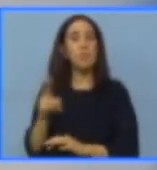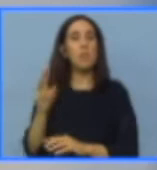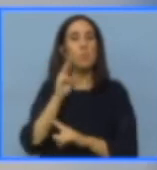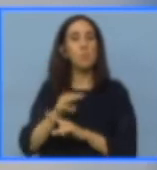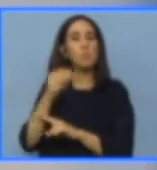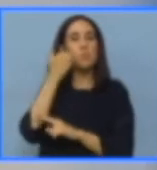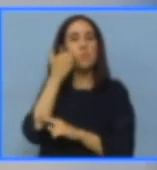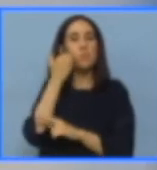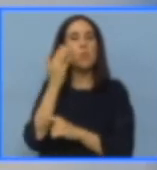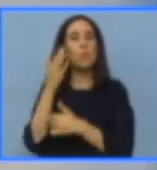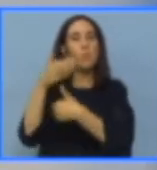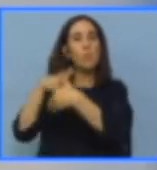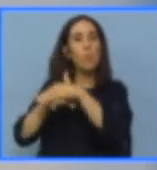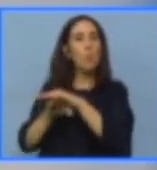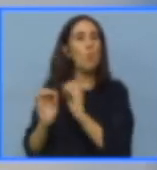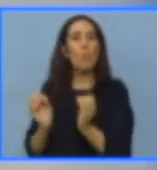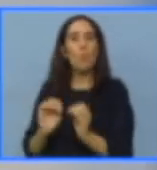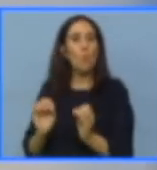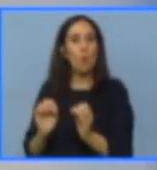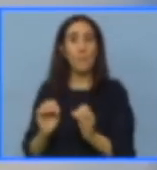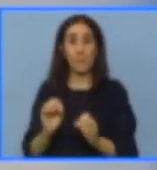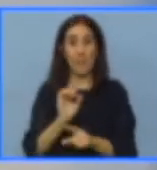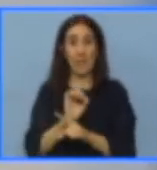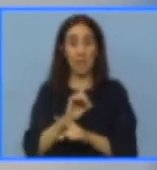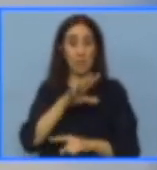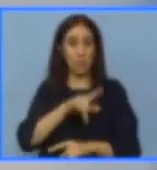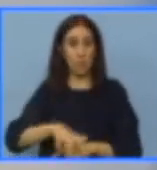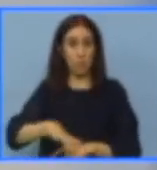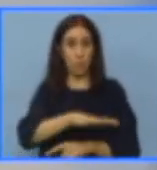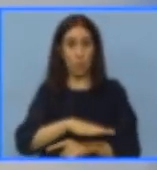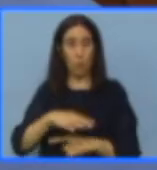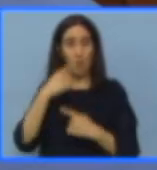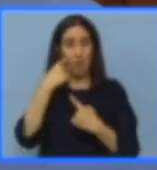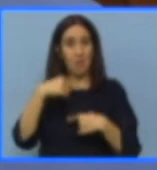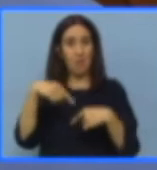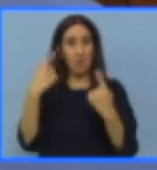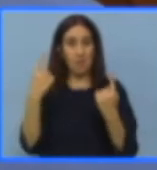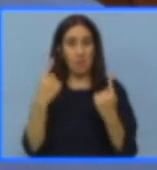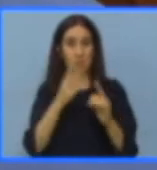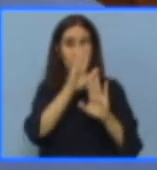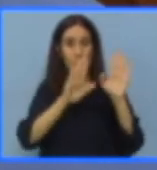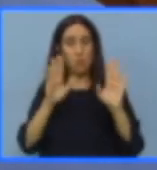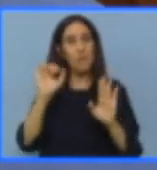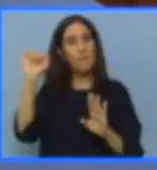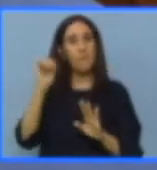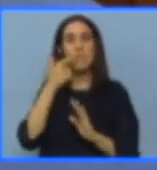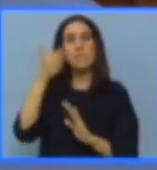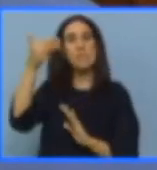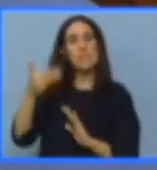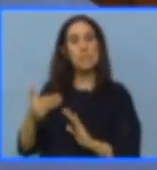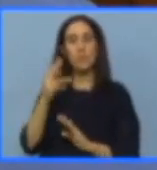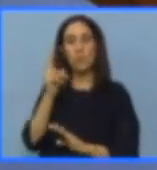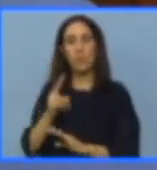reservas. É muito curioso. Portanto, as obras que estão expostas em Lisboa saíram das paredes dos museus do Vaticano, com exceção de